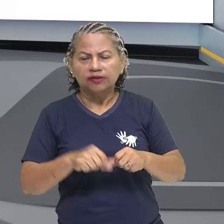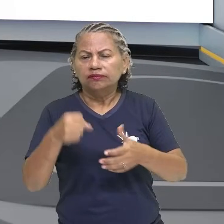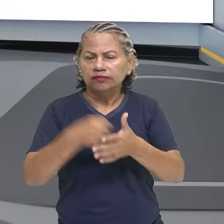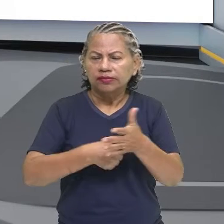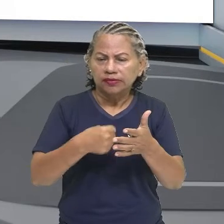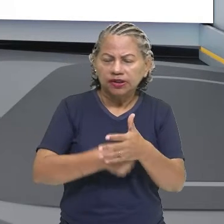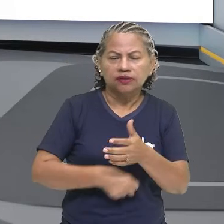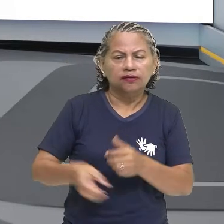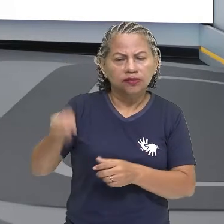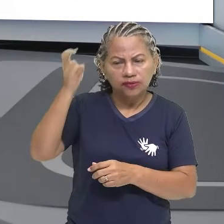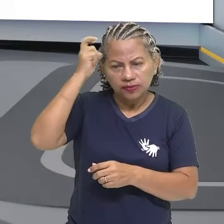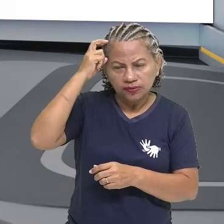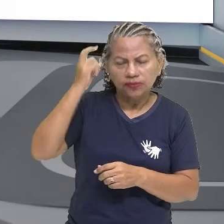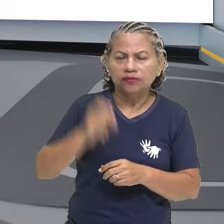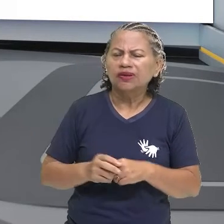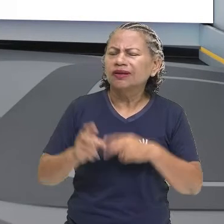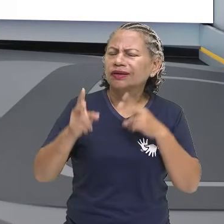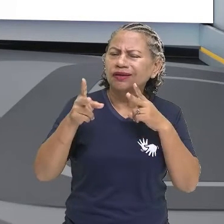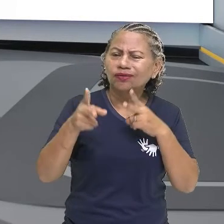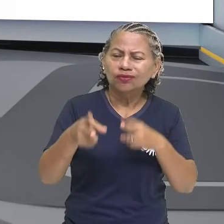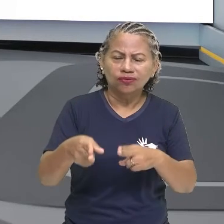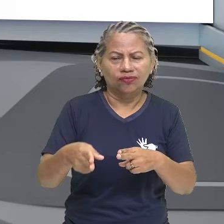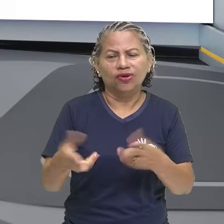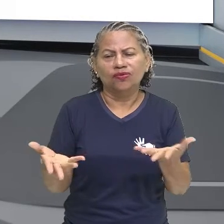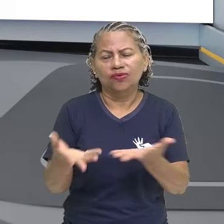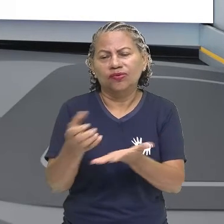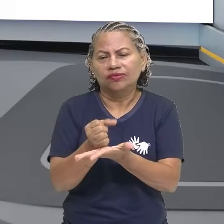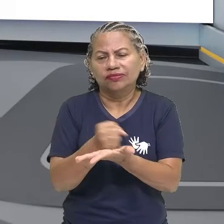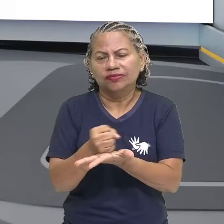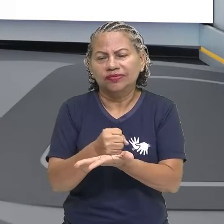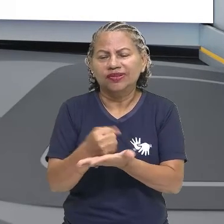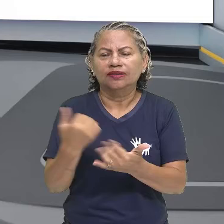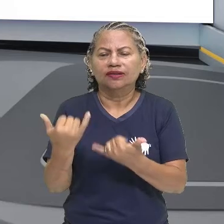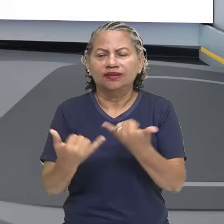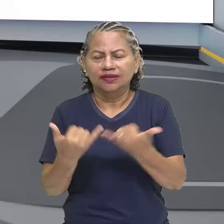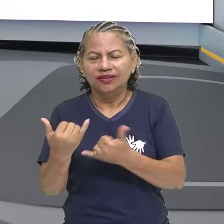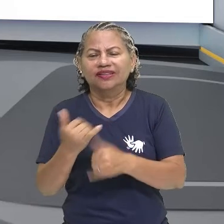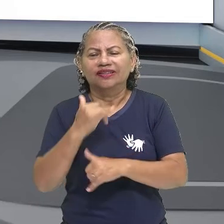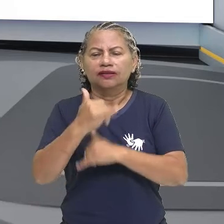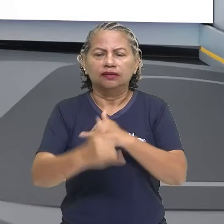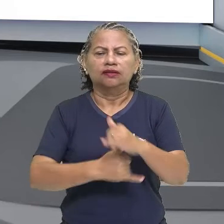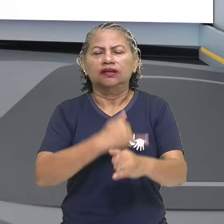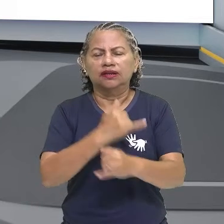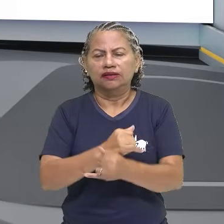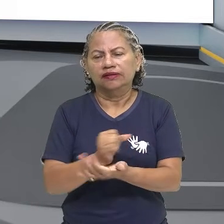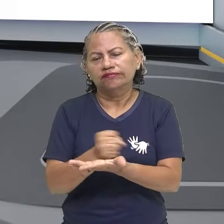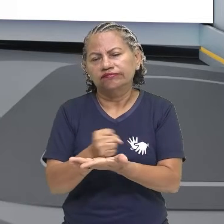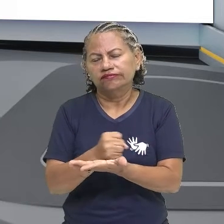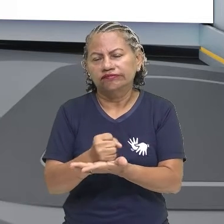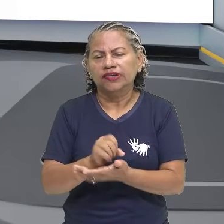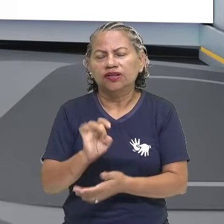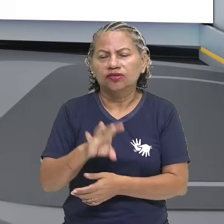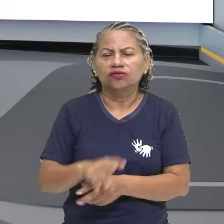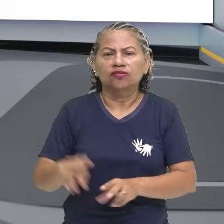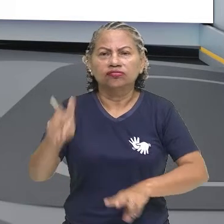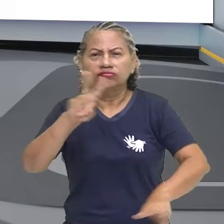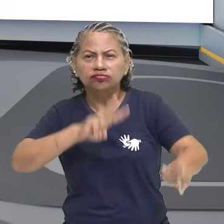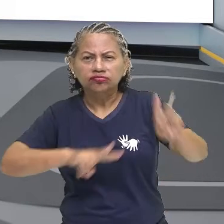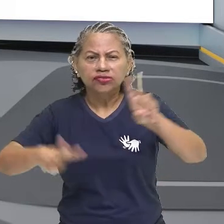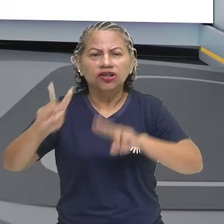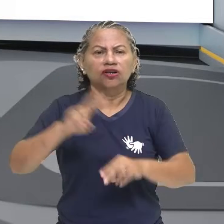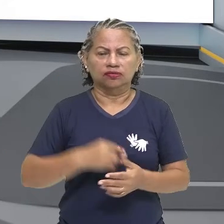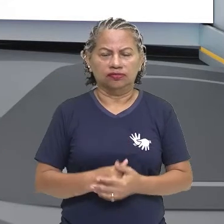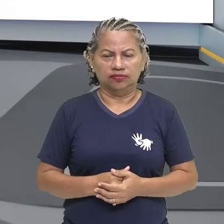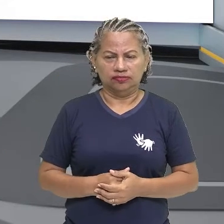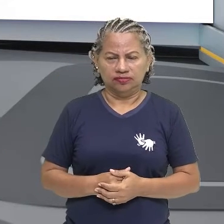possibilitam experimentar a mesma sensação, ainda que de modo virtual. Como qualquer jogo